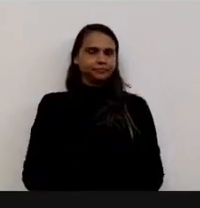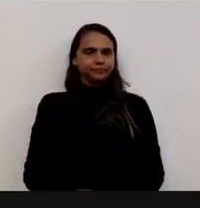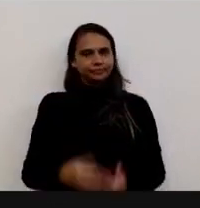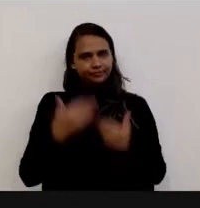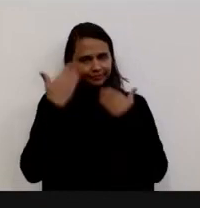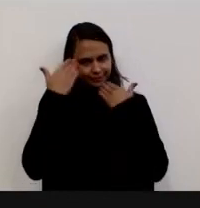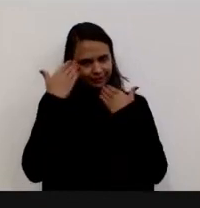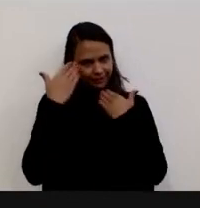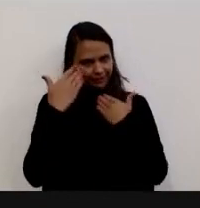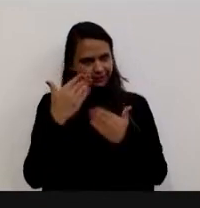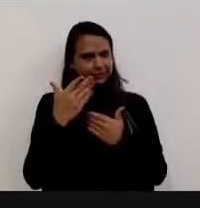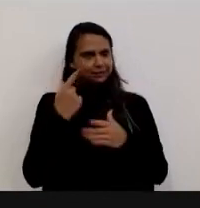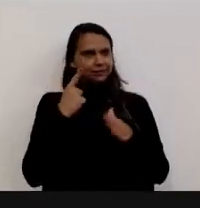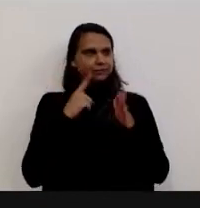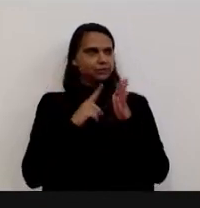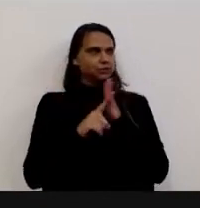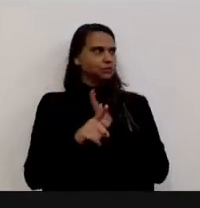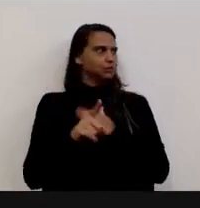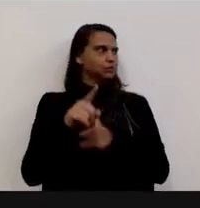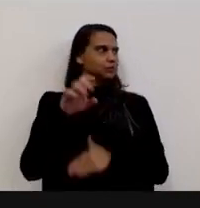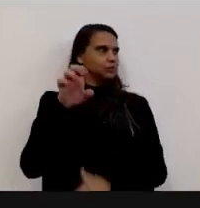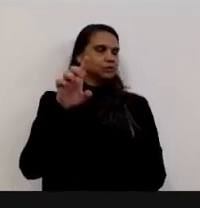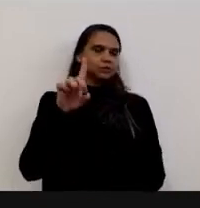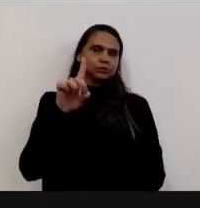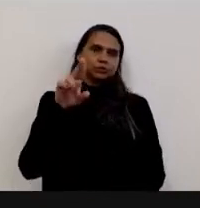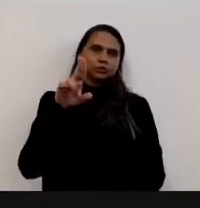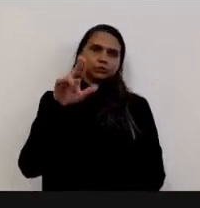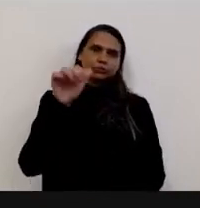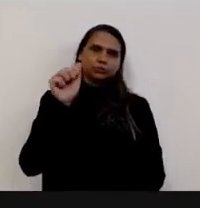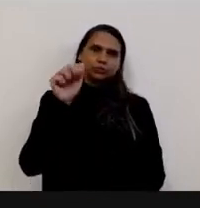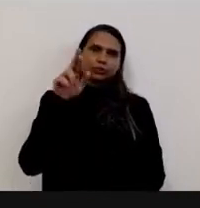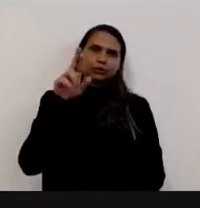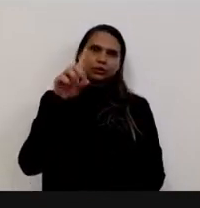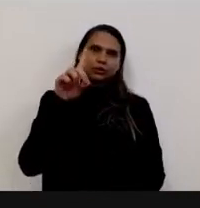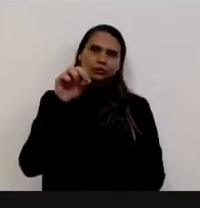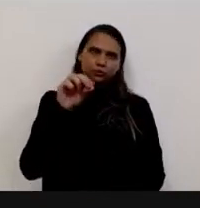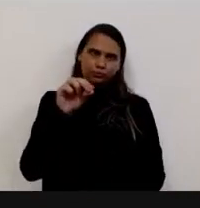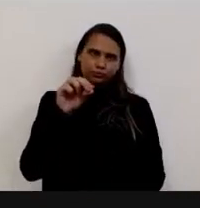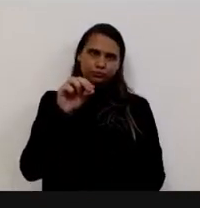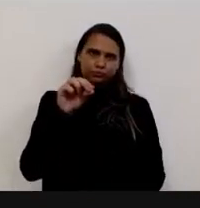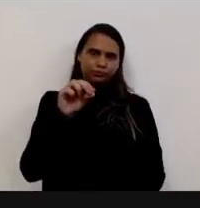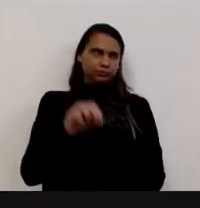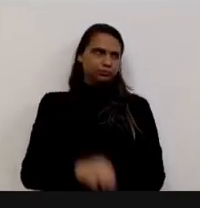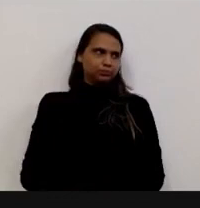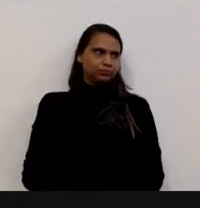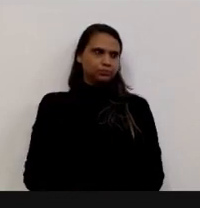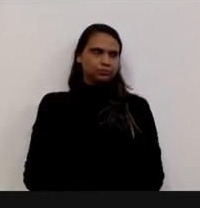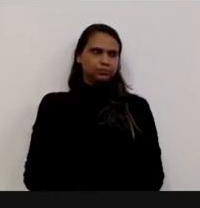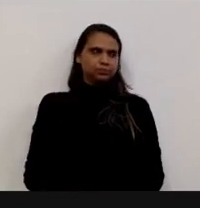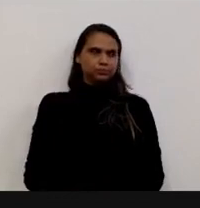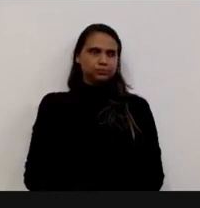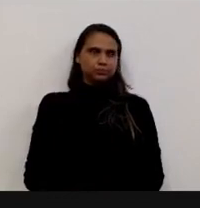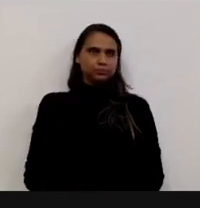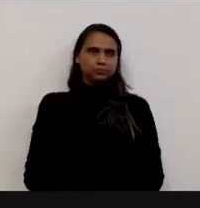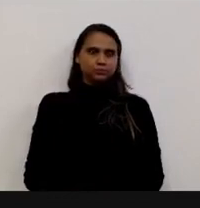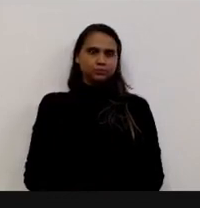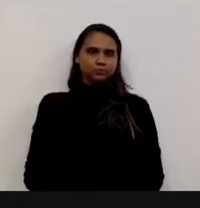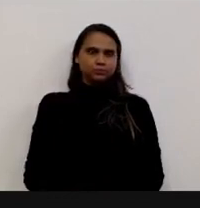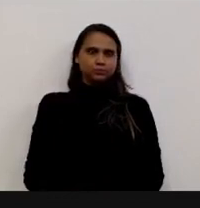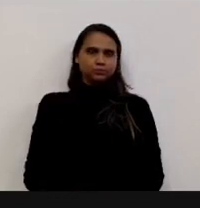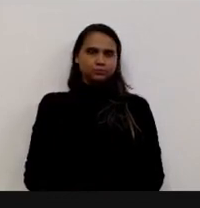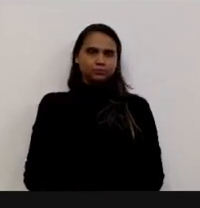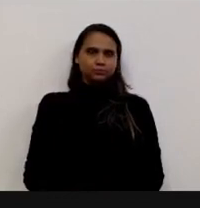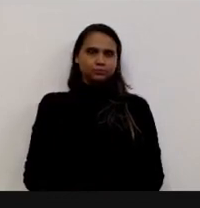Obrigado pela pergunta. E o Eduardo Andrade, da DTEC. Está aqui o Edu. Como a automação